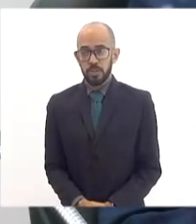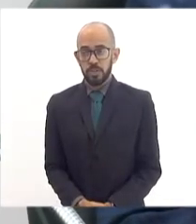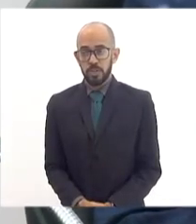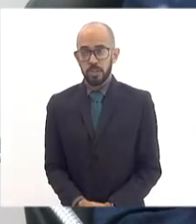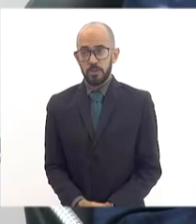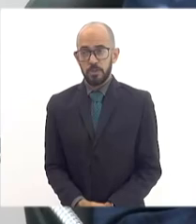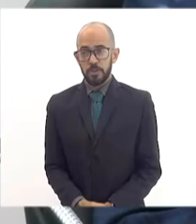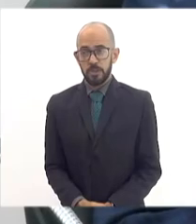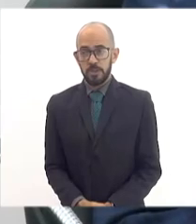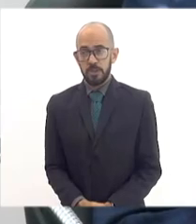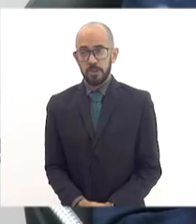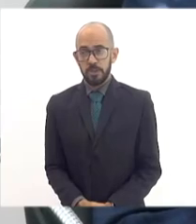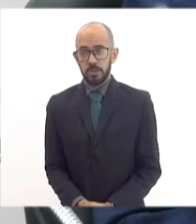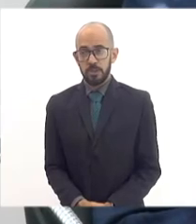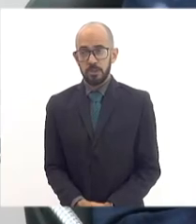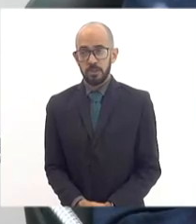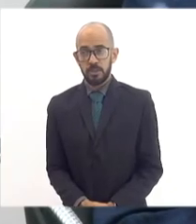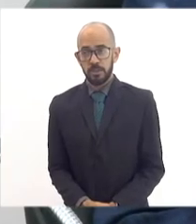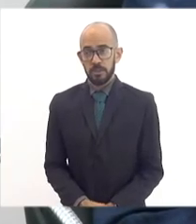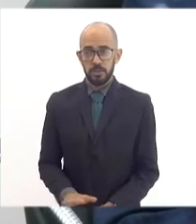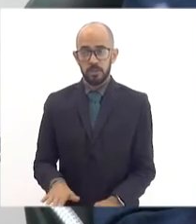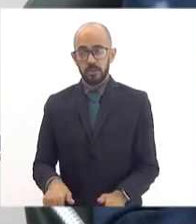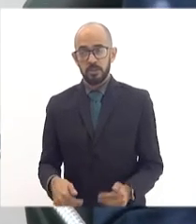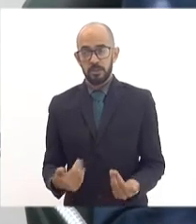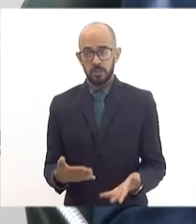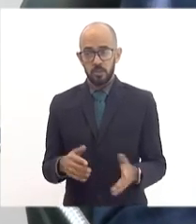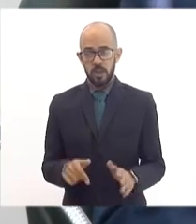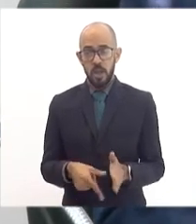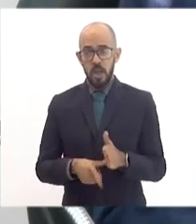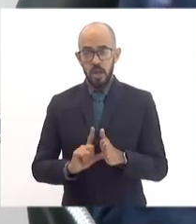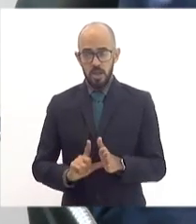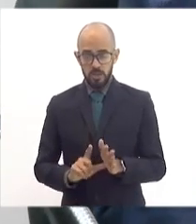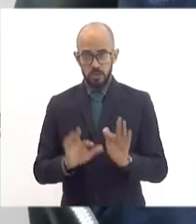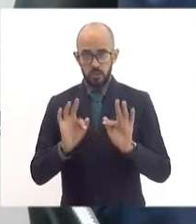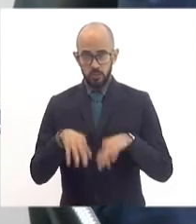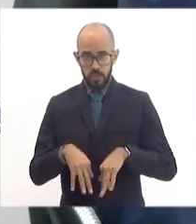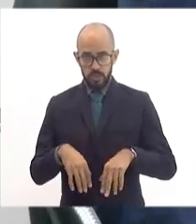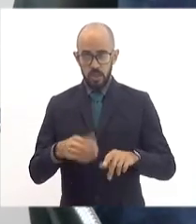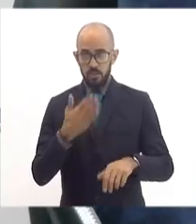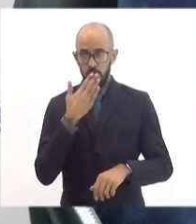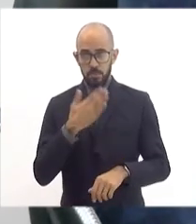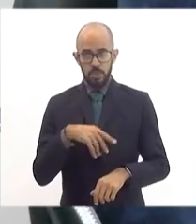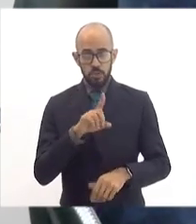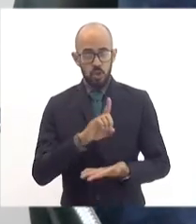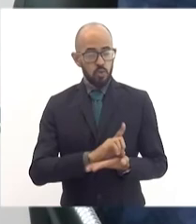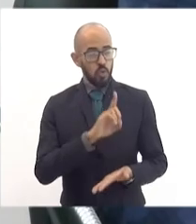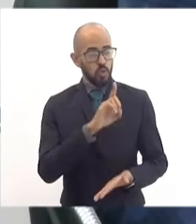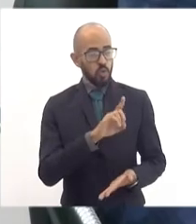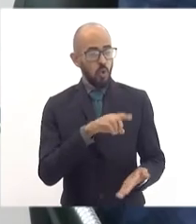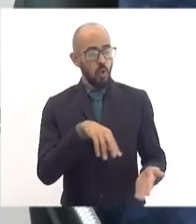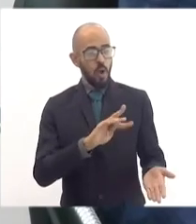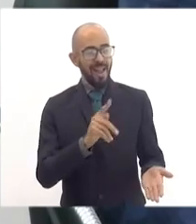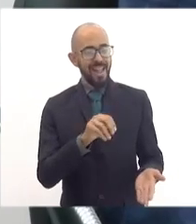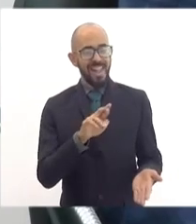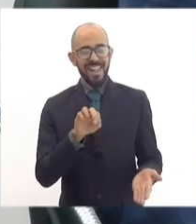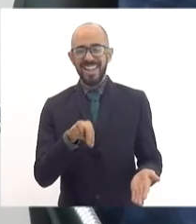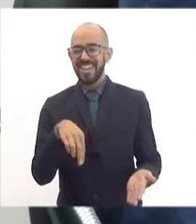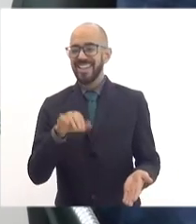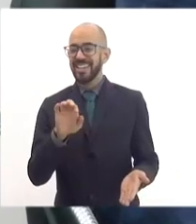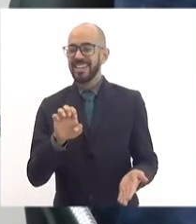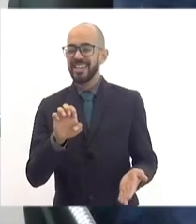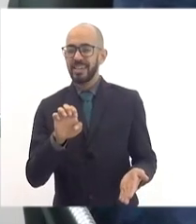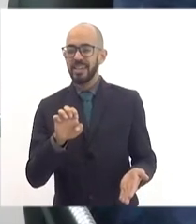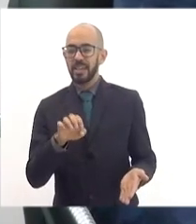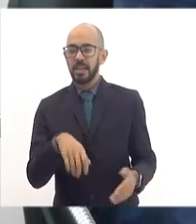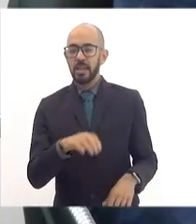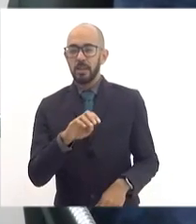só queria, antes de passar para o Bruno fazer o encerramento, solicitar ao doutor Henrique Bello,